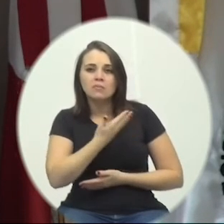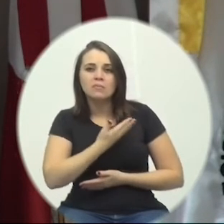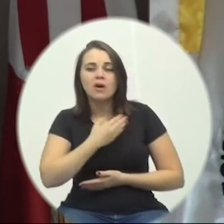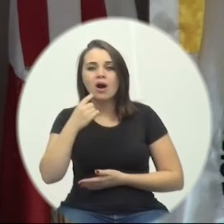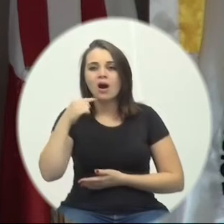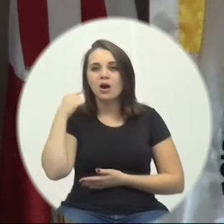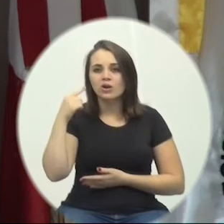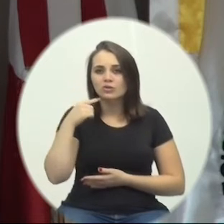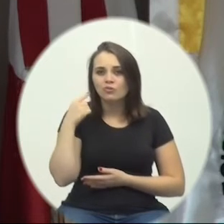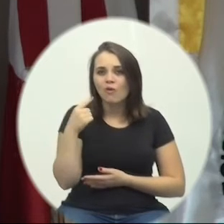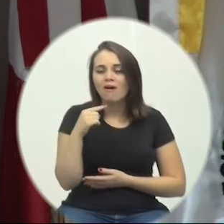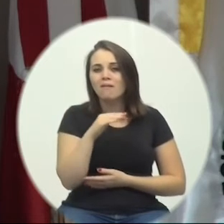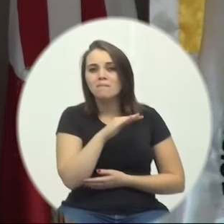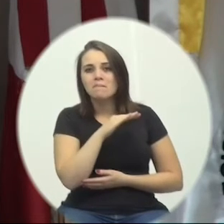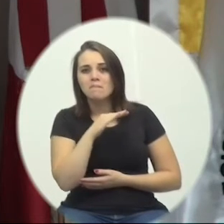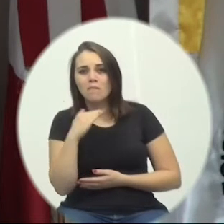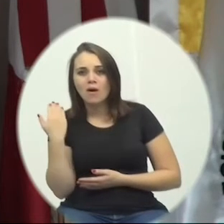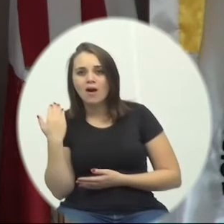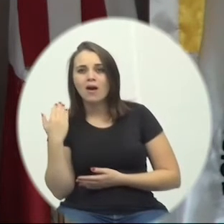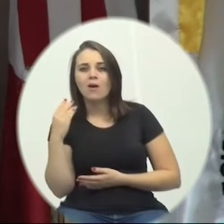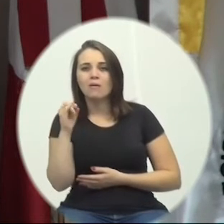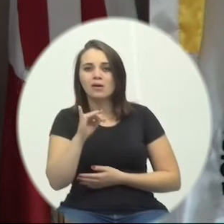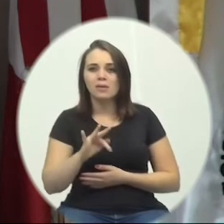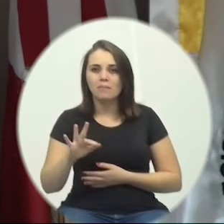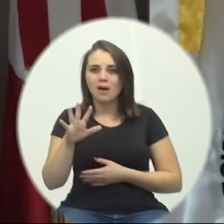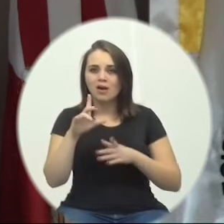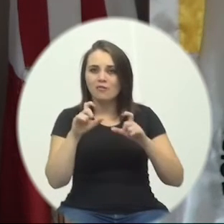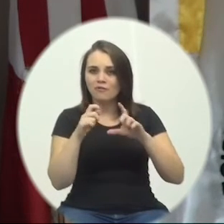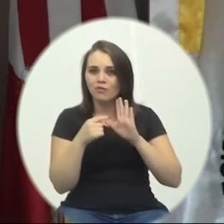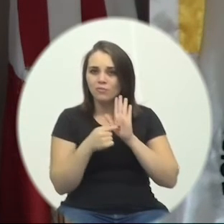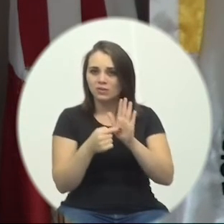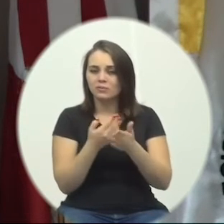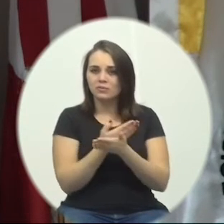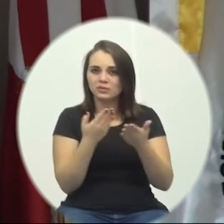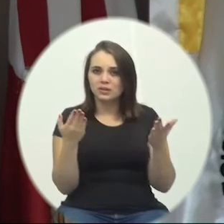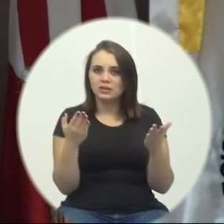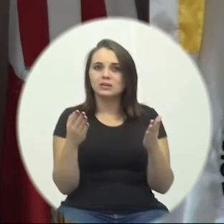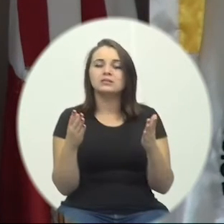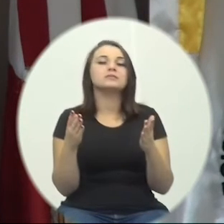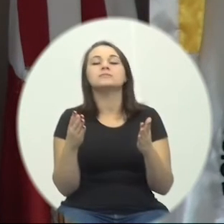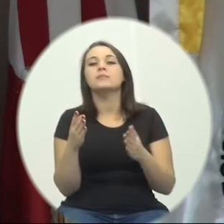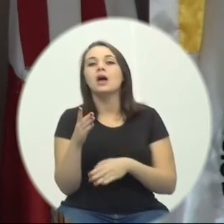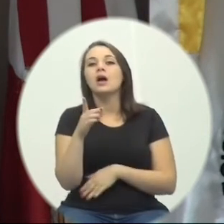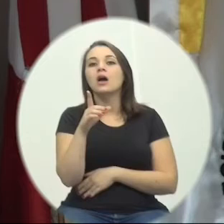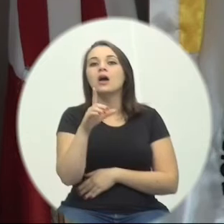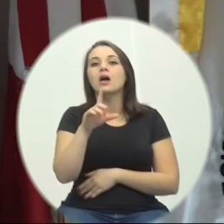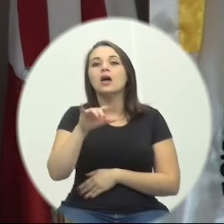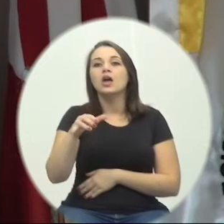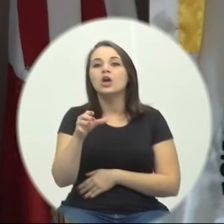queria deixar registrada a foto dele, o Henrique o conhecia, Dr. Lino João Vieira Júnior,